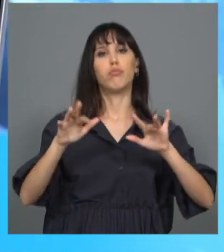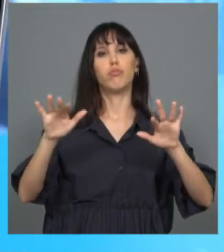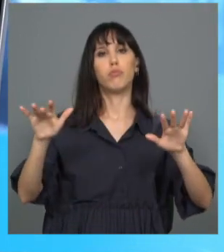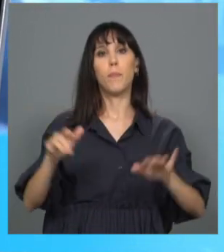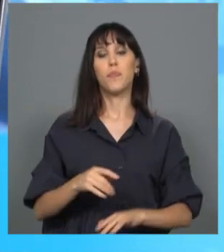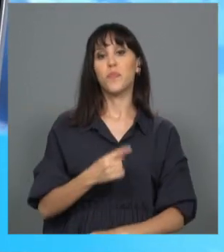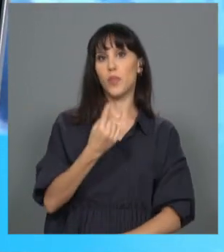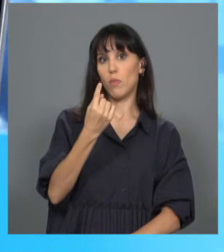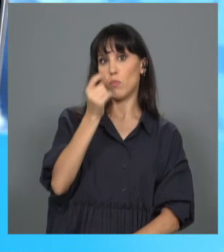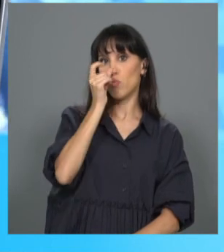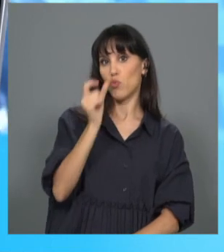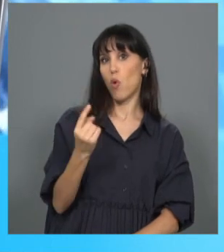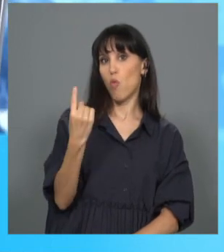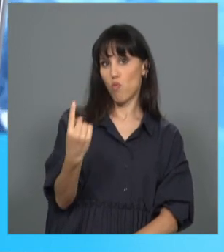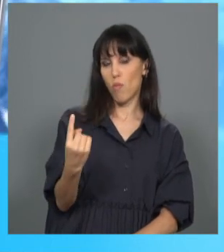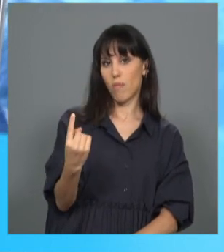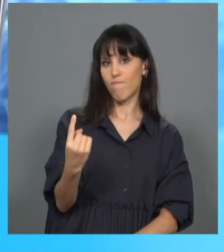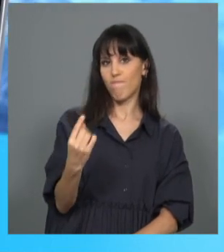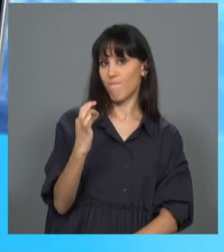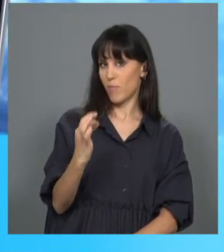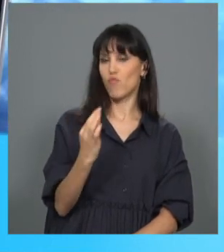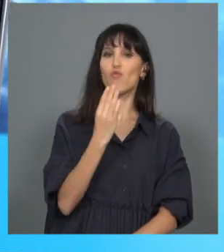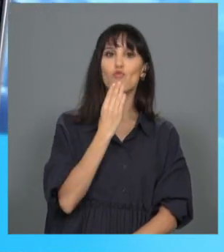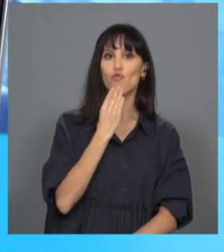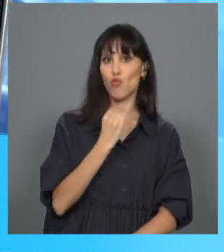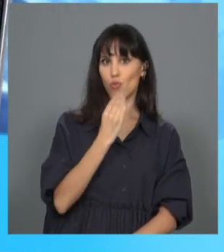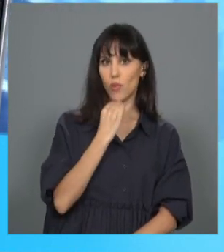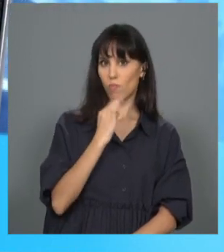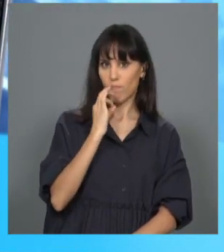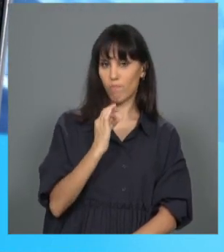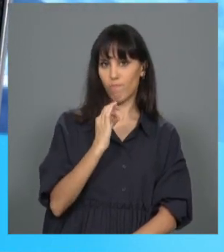judeu, claramente, que lhe faz uma pergunta